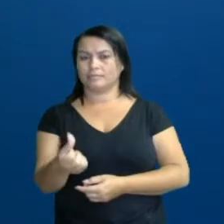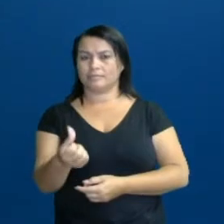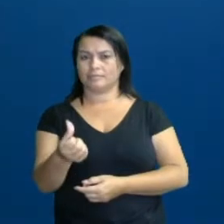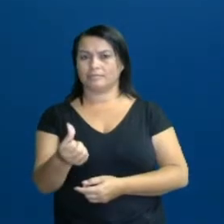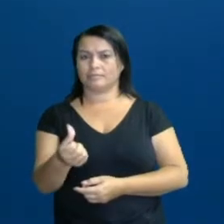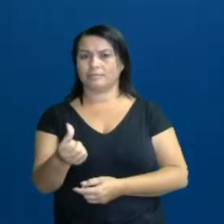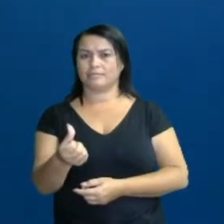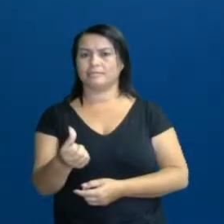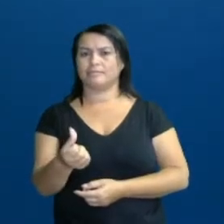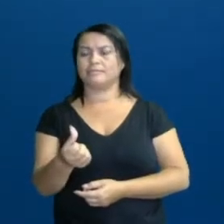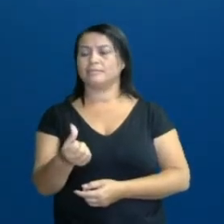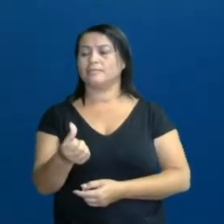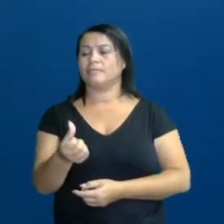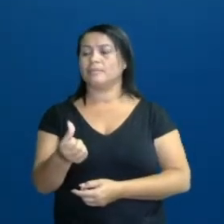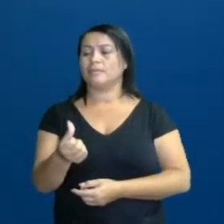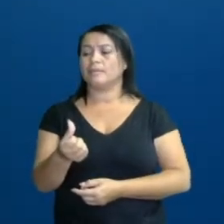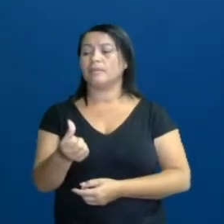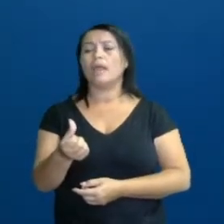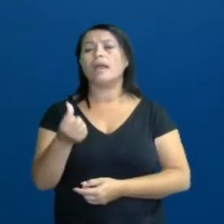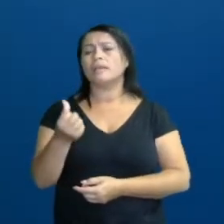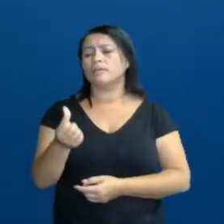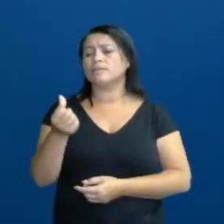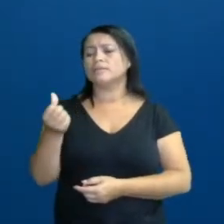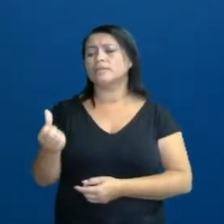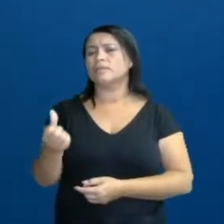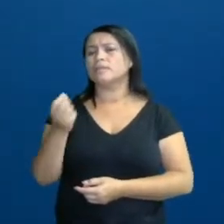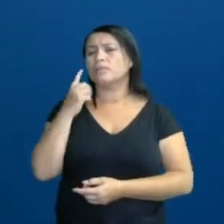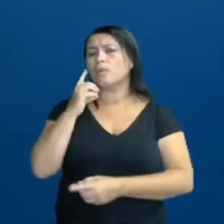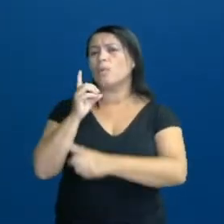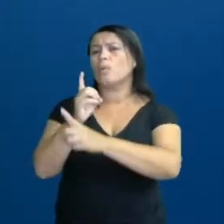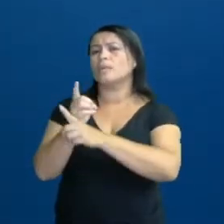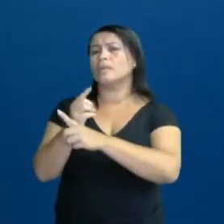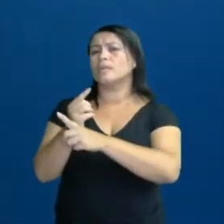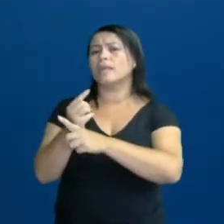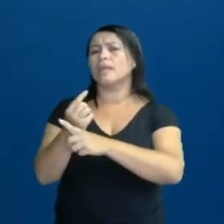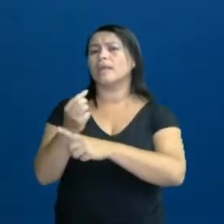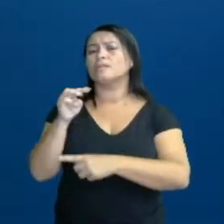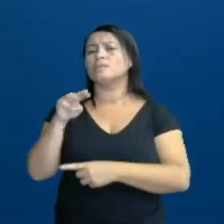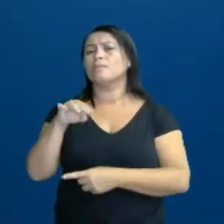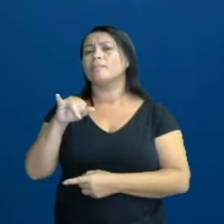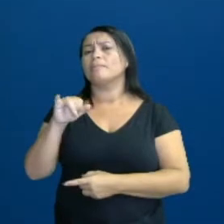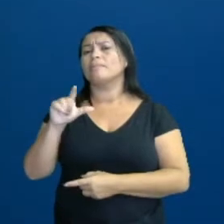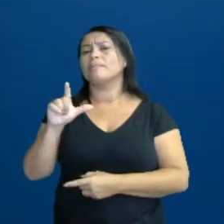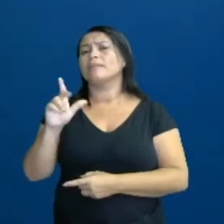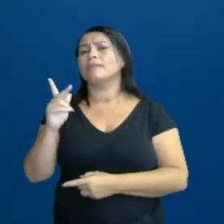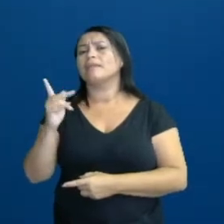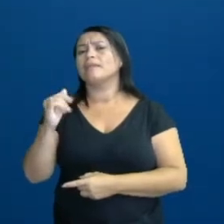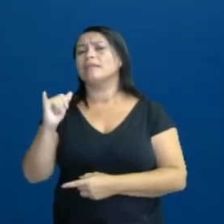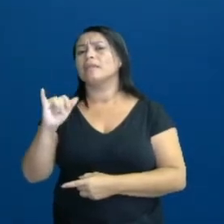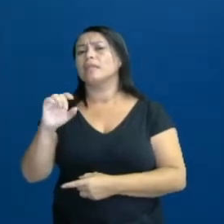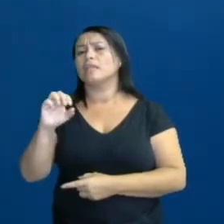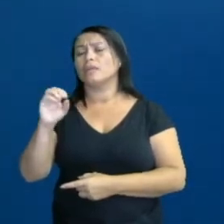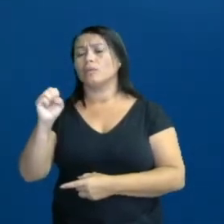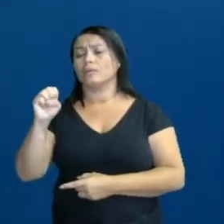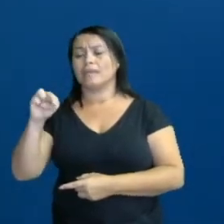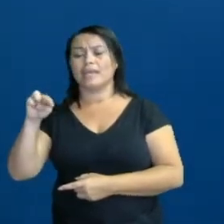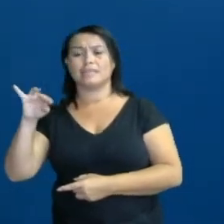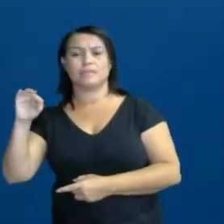5, 6. Na sexta casa eu encontrei quem? Milionésimos. Ou seja, eu encontrei